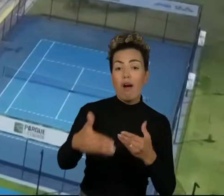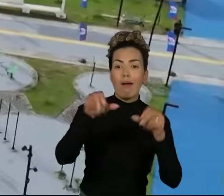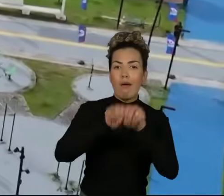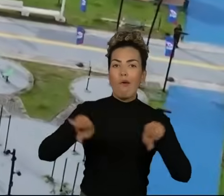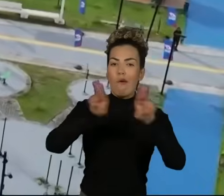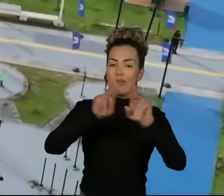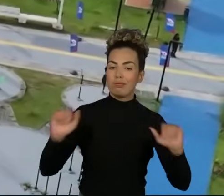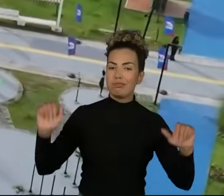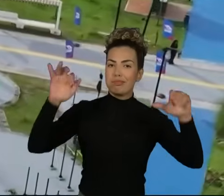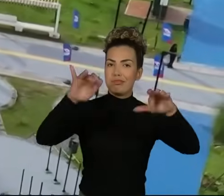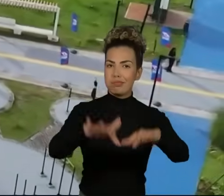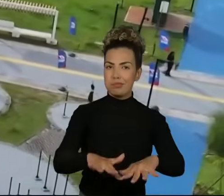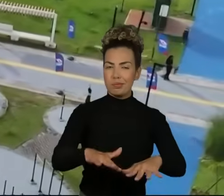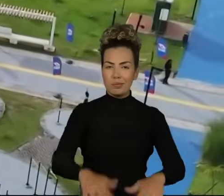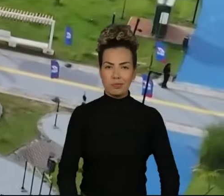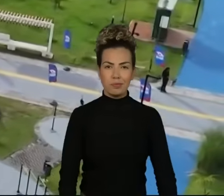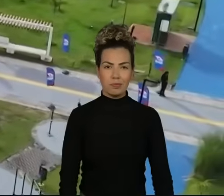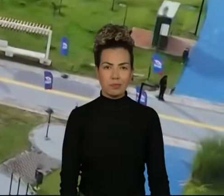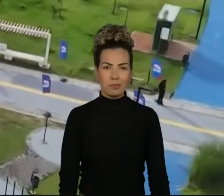o Clima.